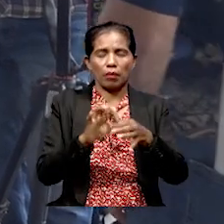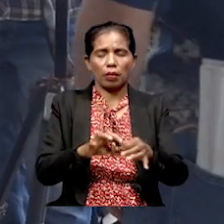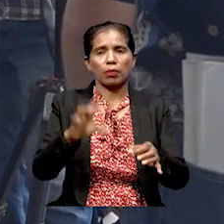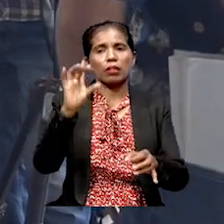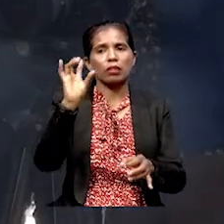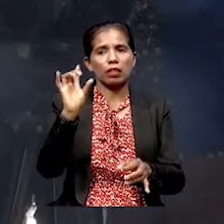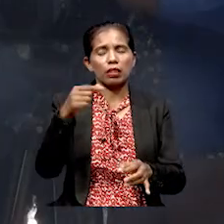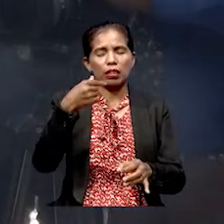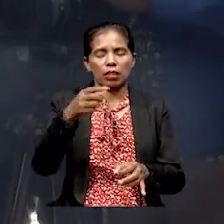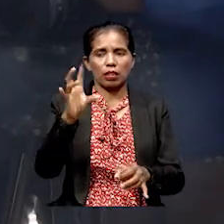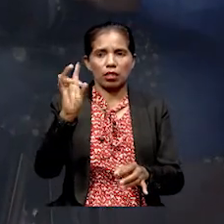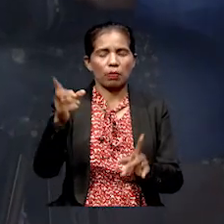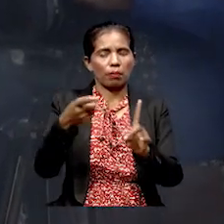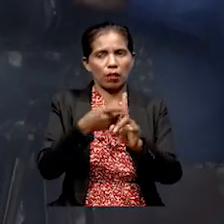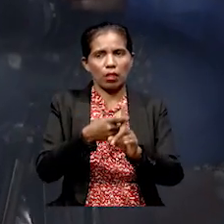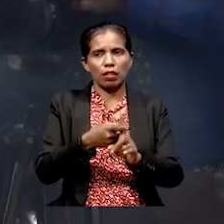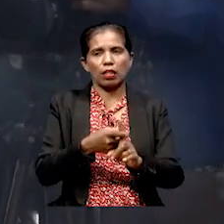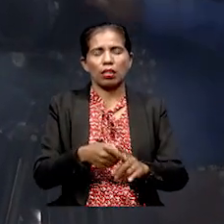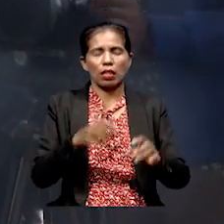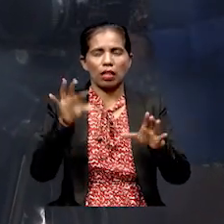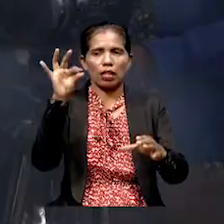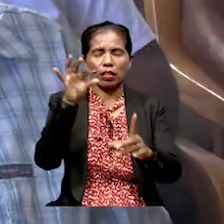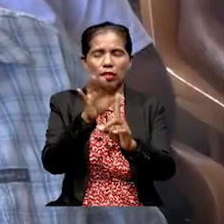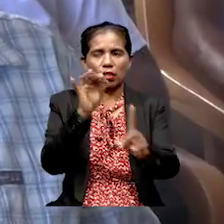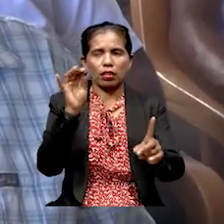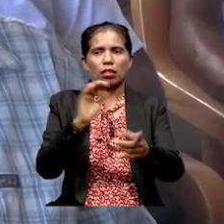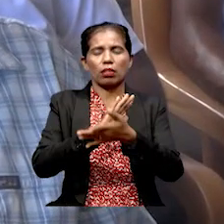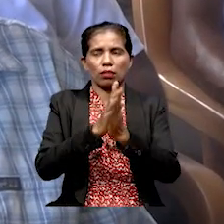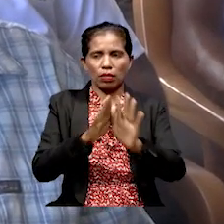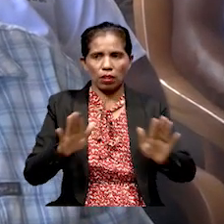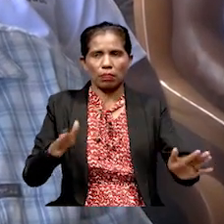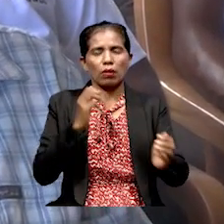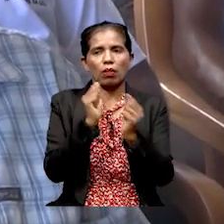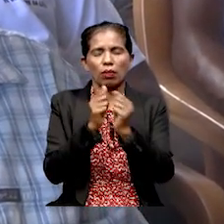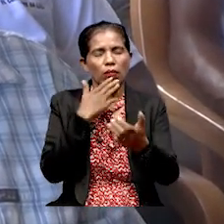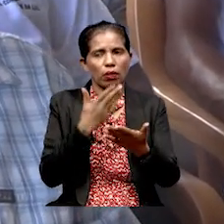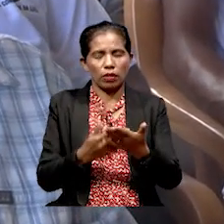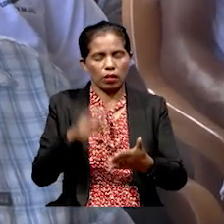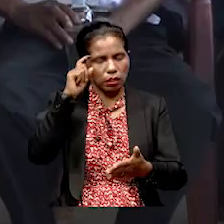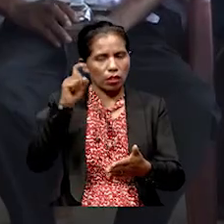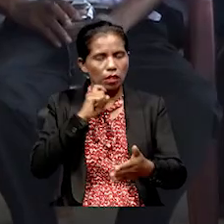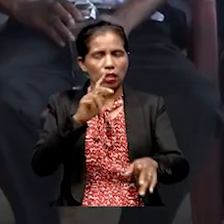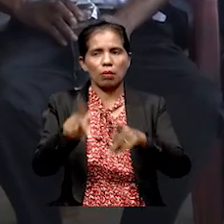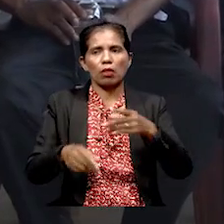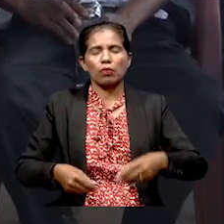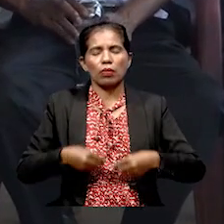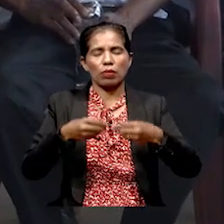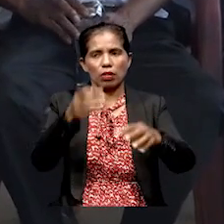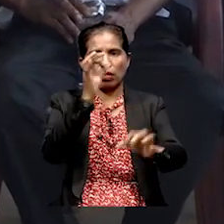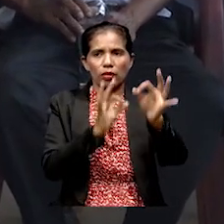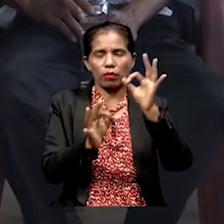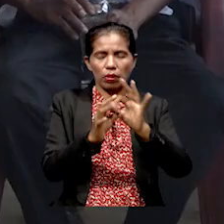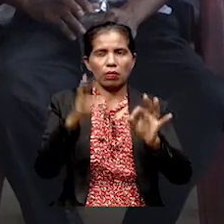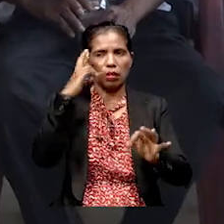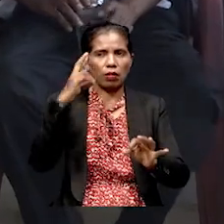também eleição presidencial, segunda volta foi na Lesne, lá o rodame no sucesso. Sanana Hactuir, povo foi na confiança, Barram